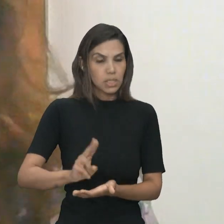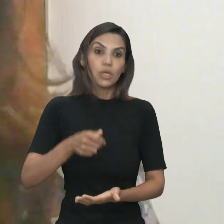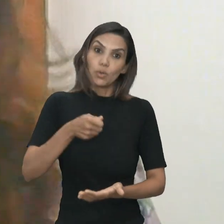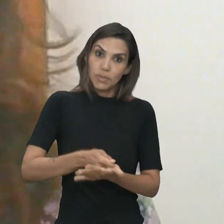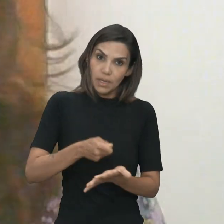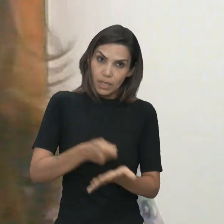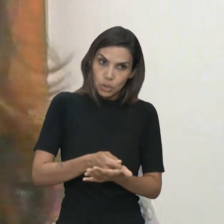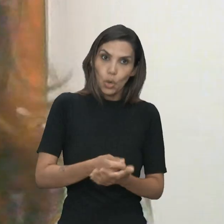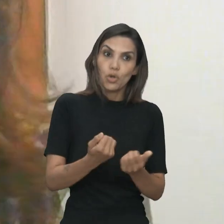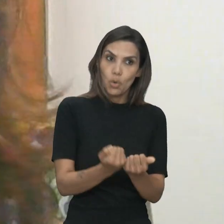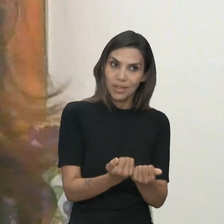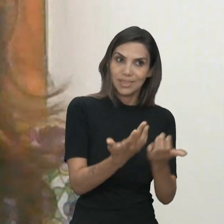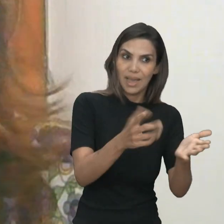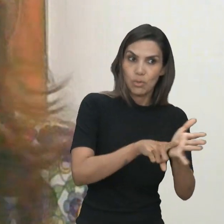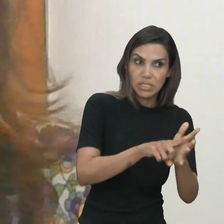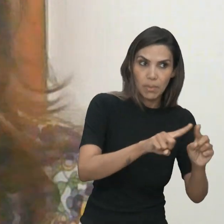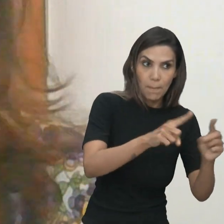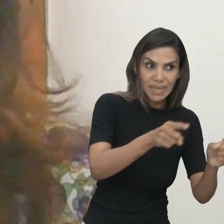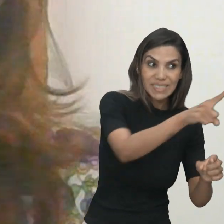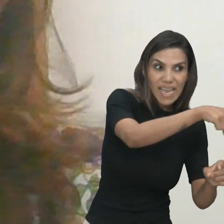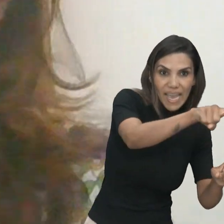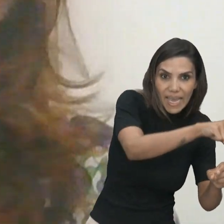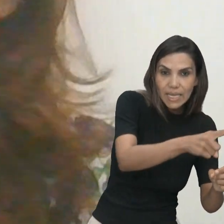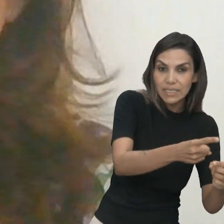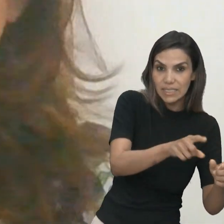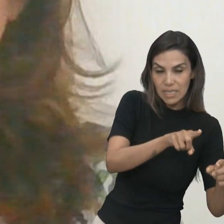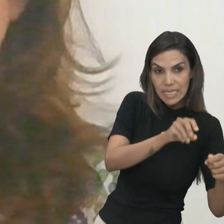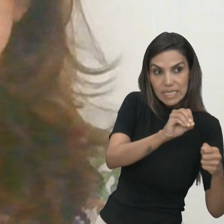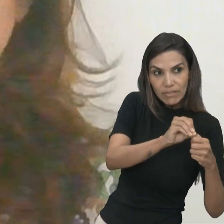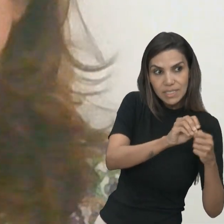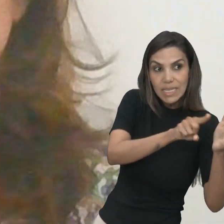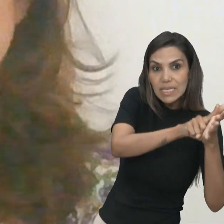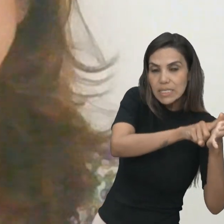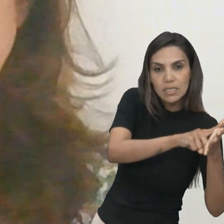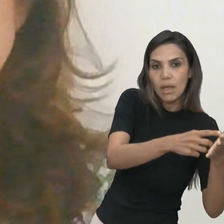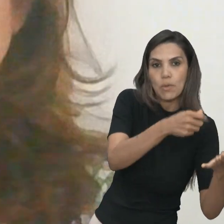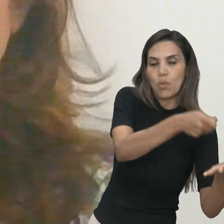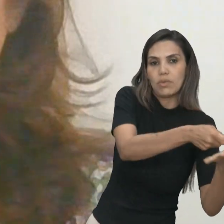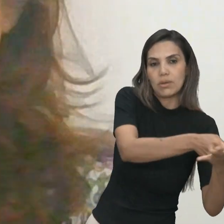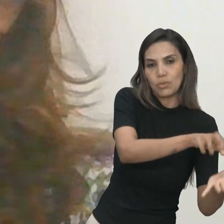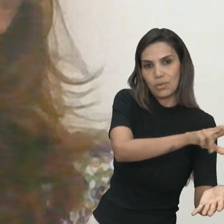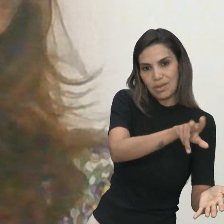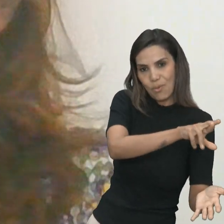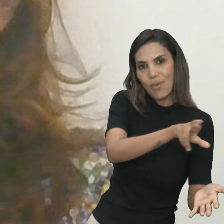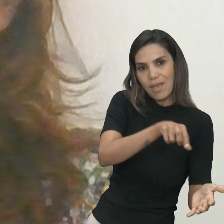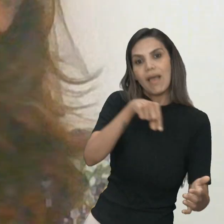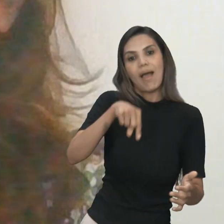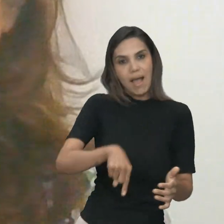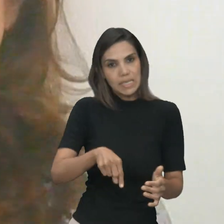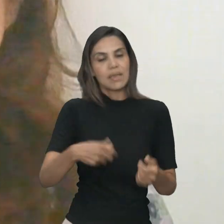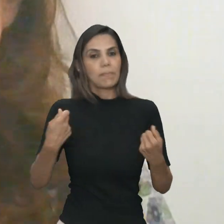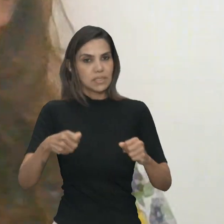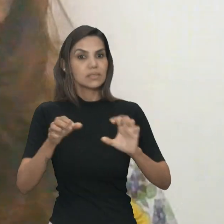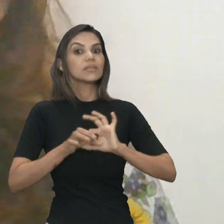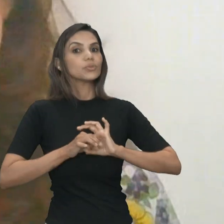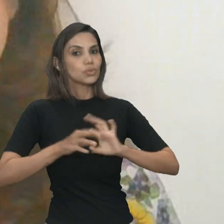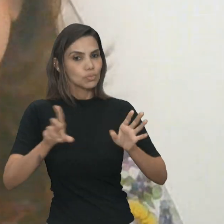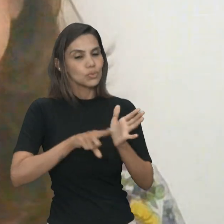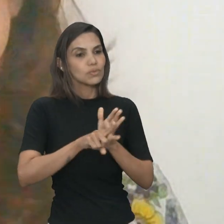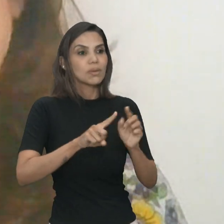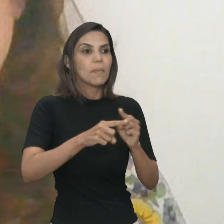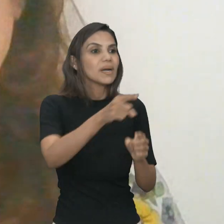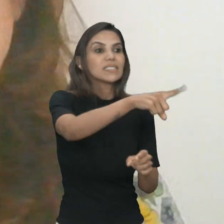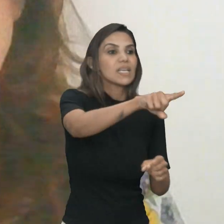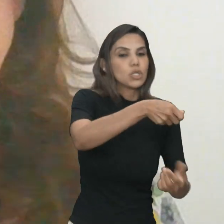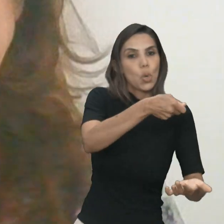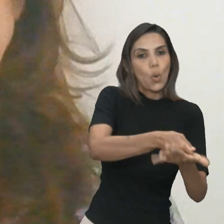E 52% dos nossos servidores da UFG aceitaram realizar realmente esse exame periódico. Só que acontece que só 29%